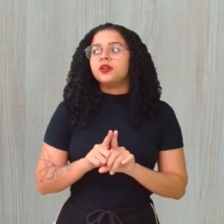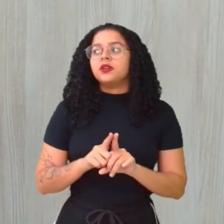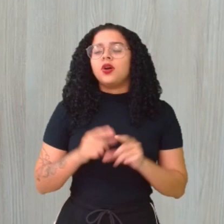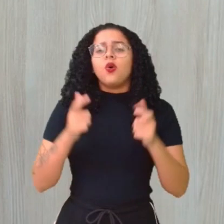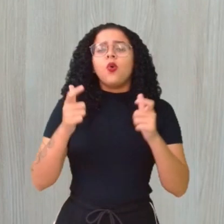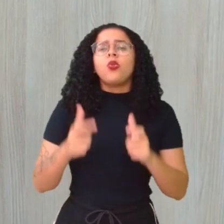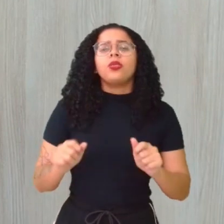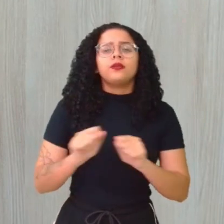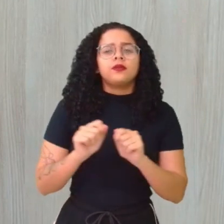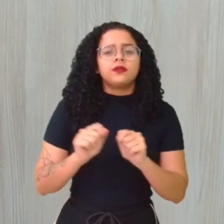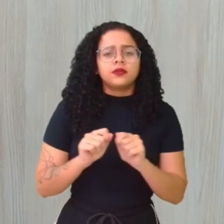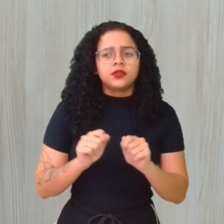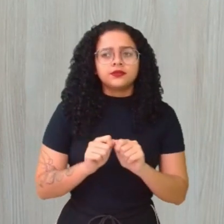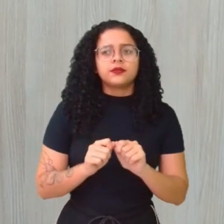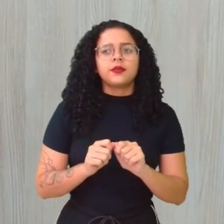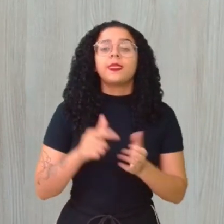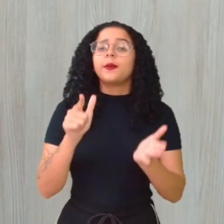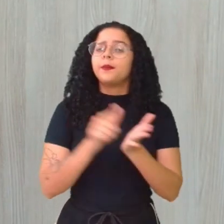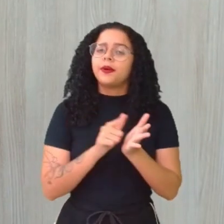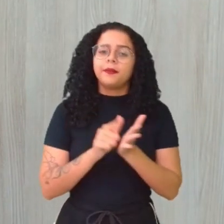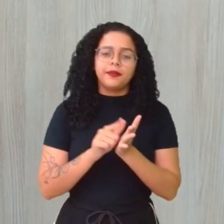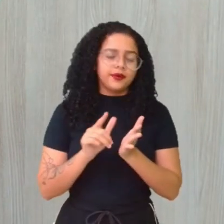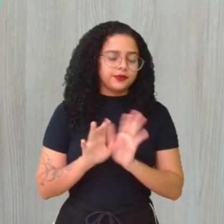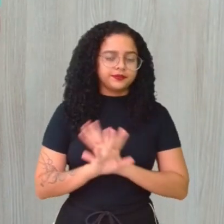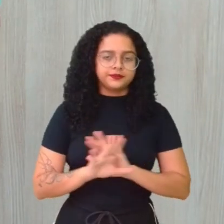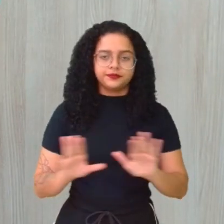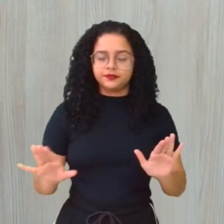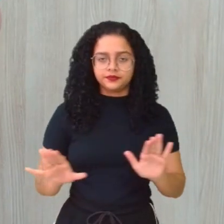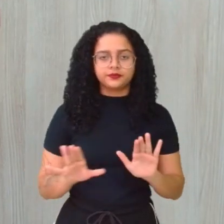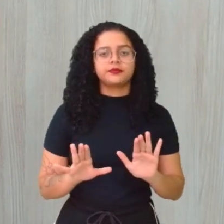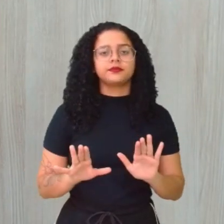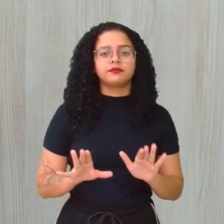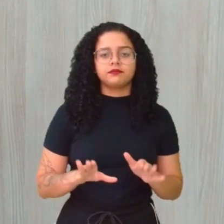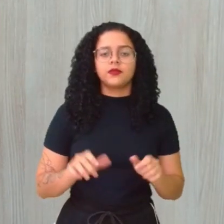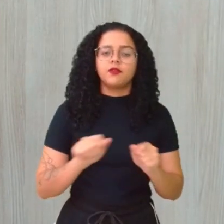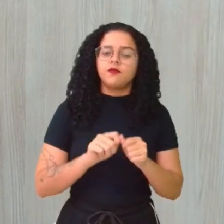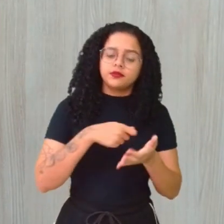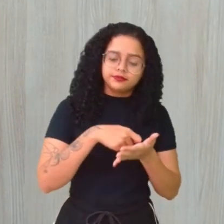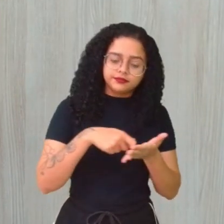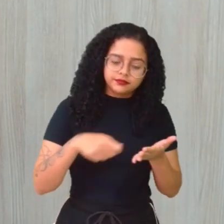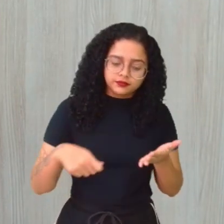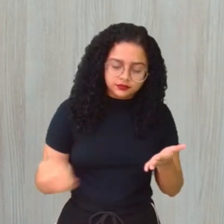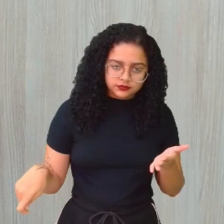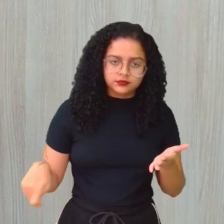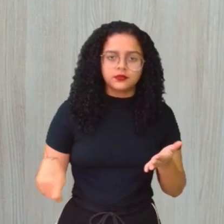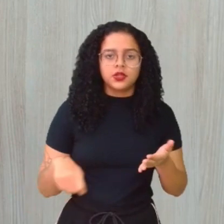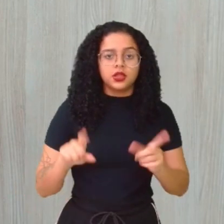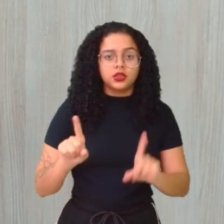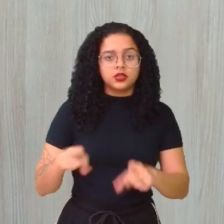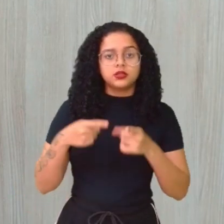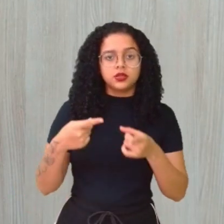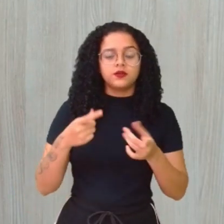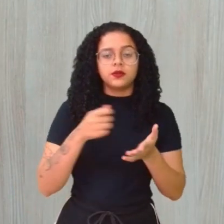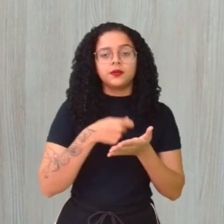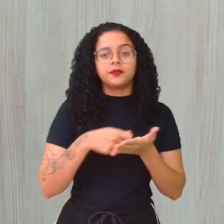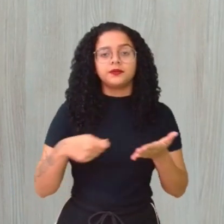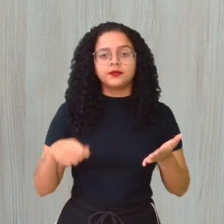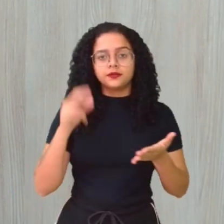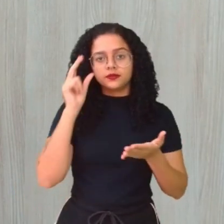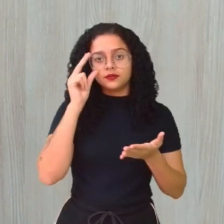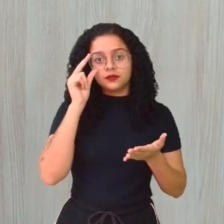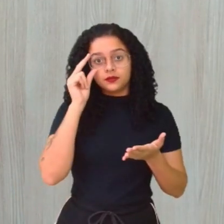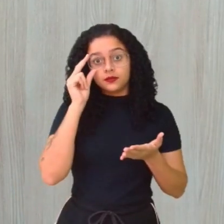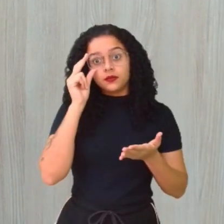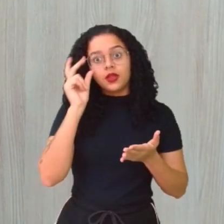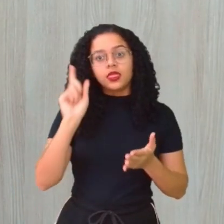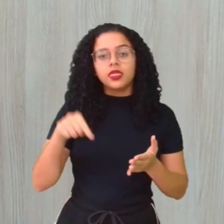onde que a gente faz, professora? A gente faz um papel mesmo, não é? A gente vai, faz o nosso desafio lá no papel e